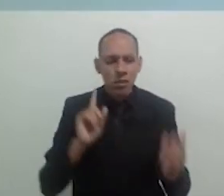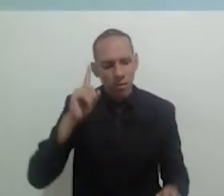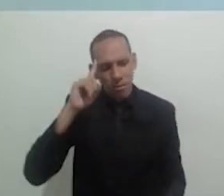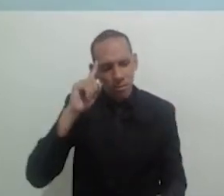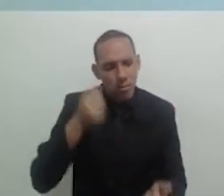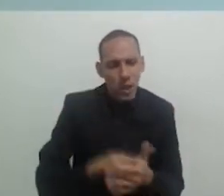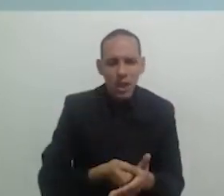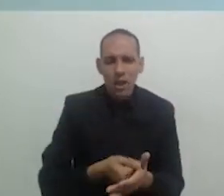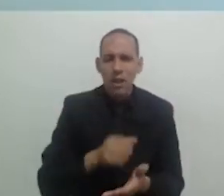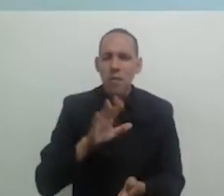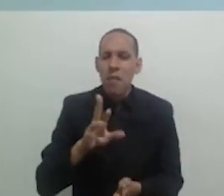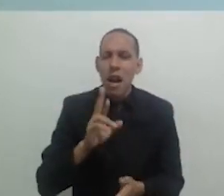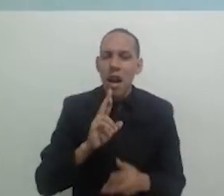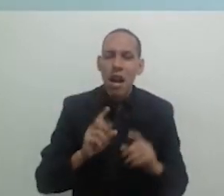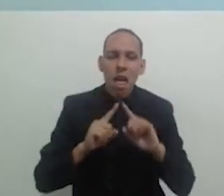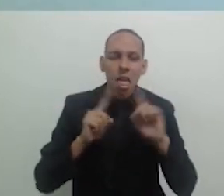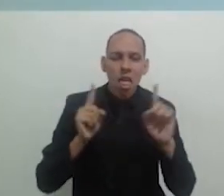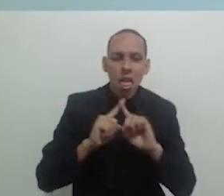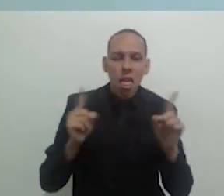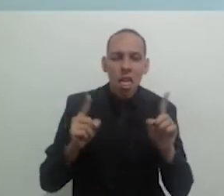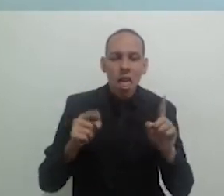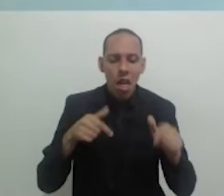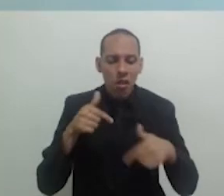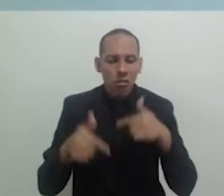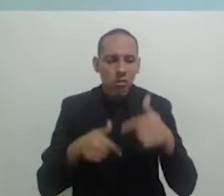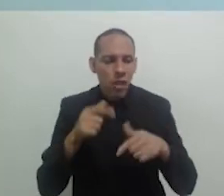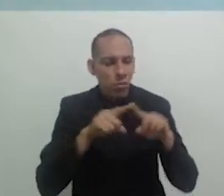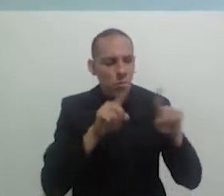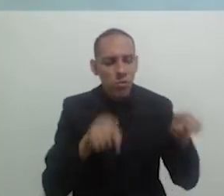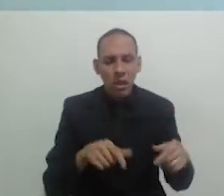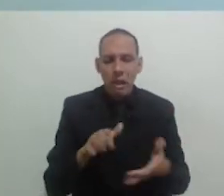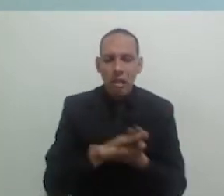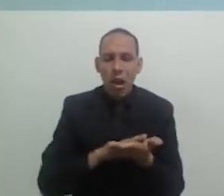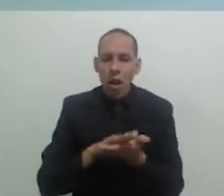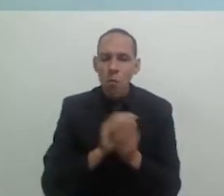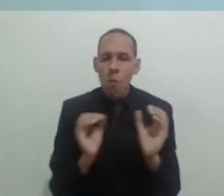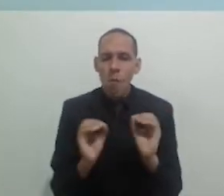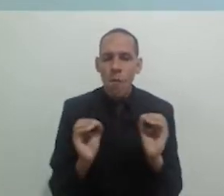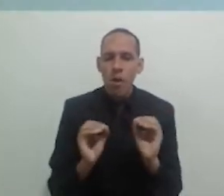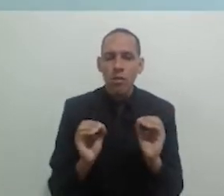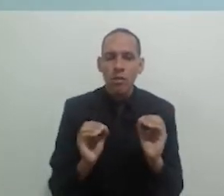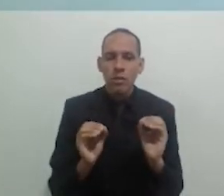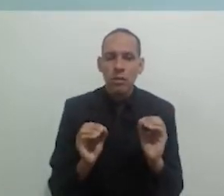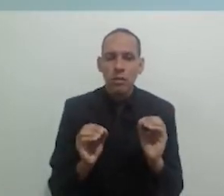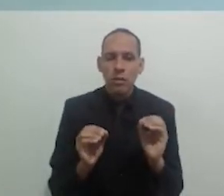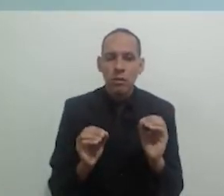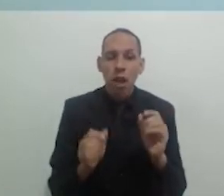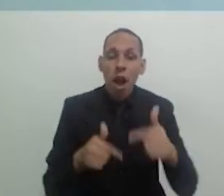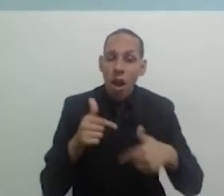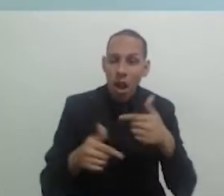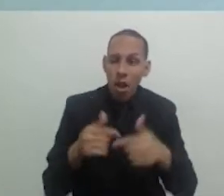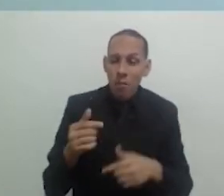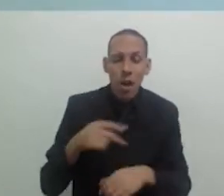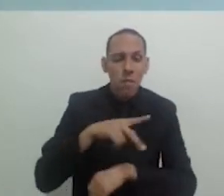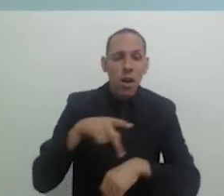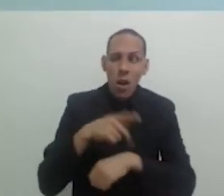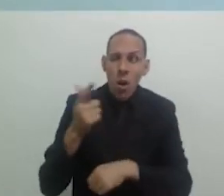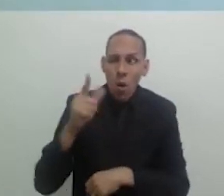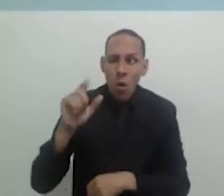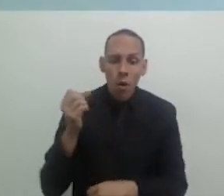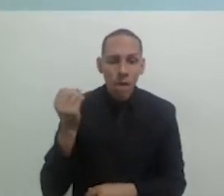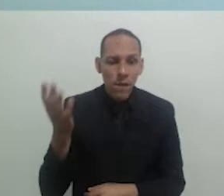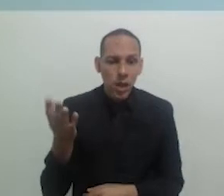reclamação trabalhista, com prestação fora de serviço fora do país. Então, tem um histórico de